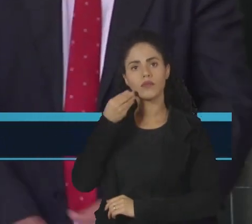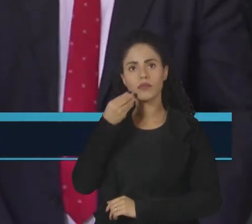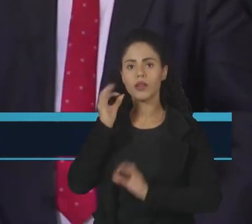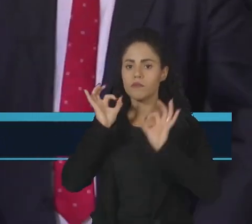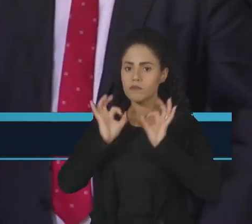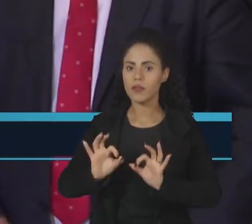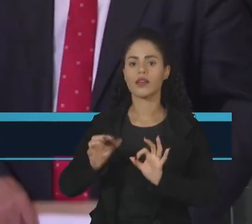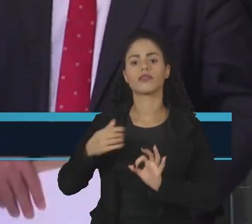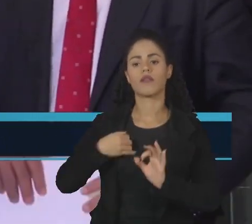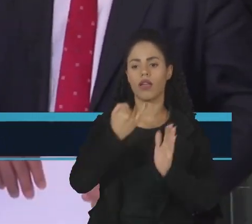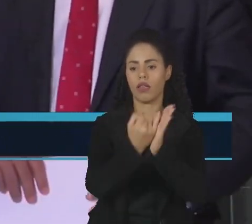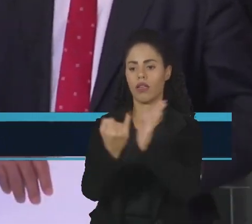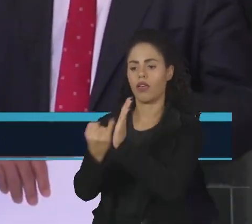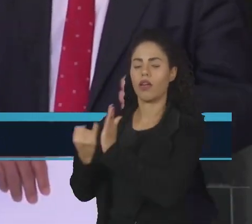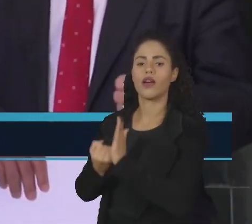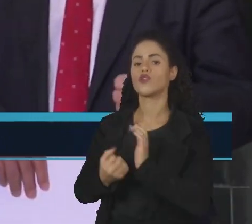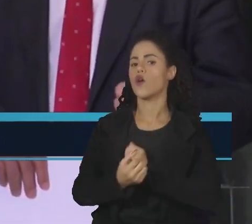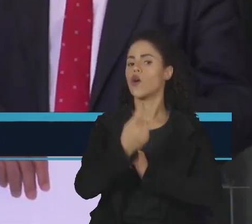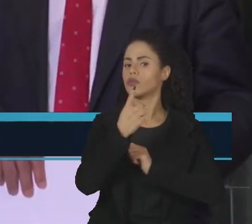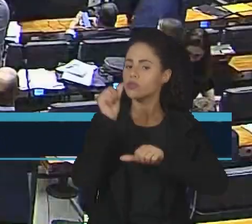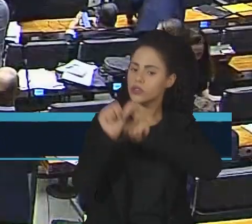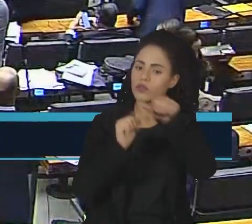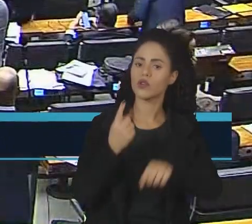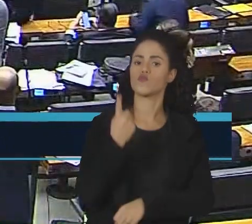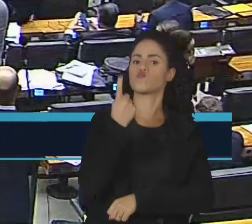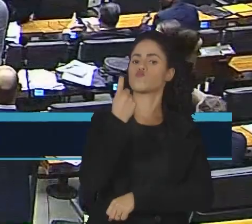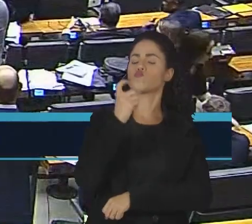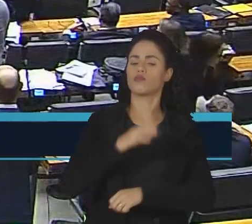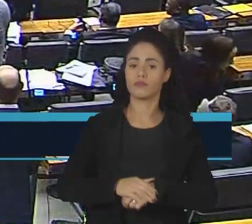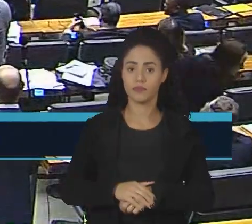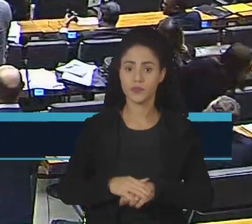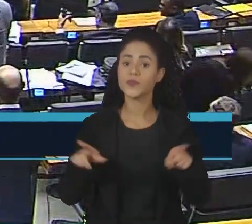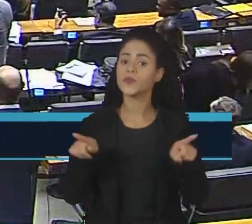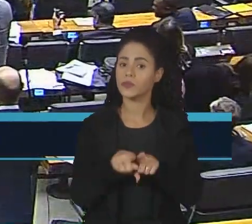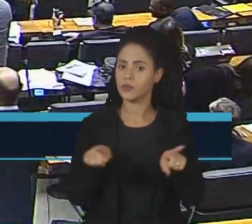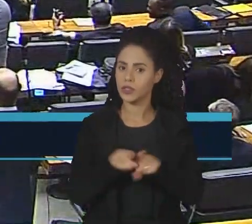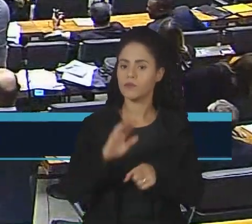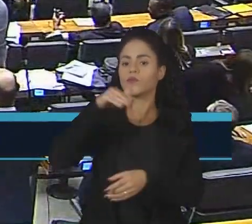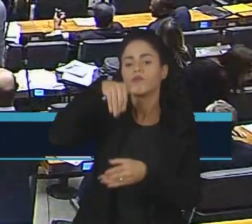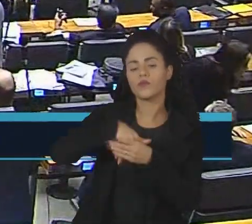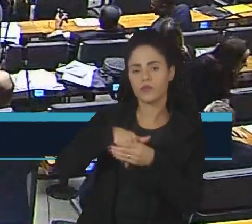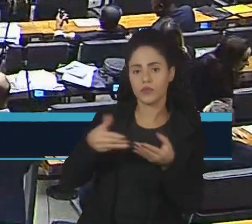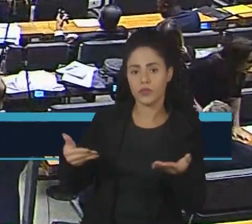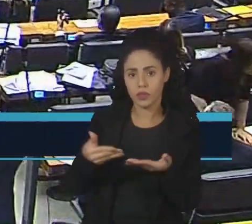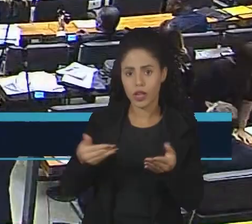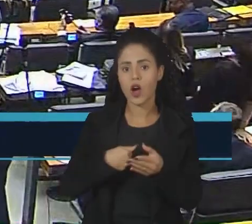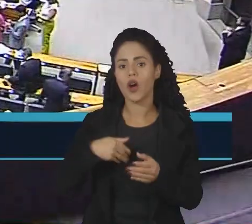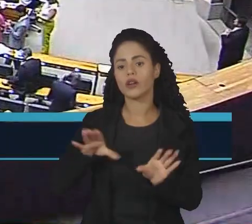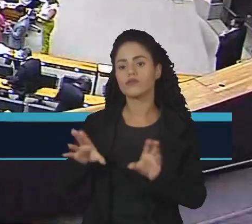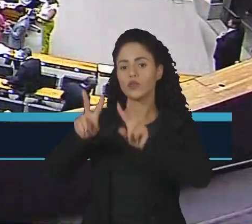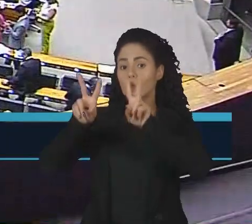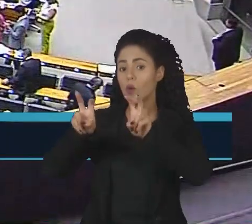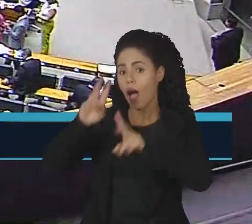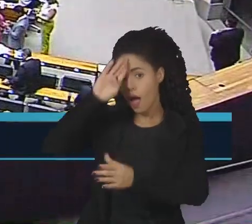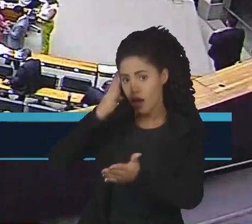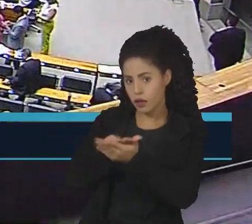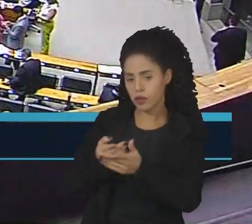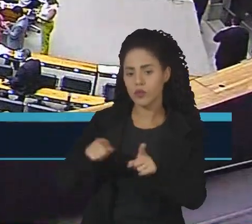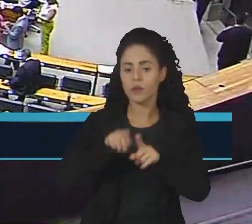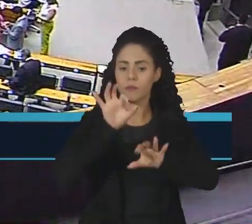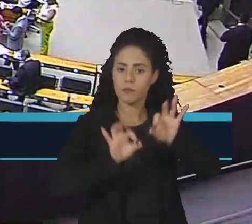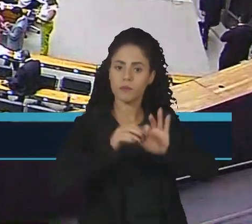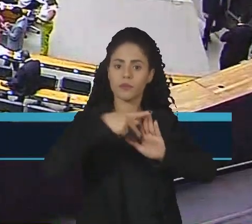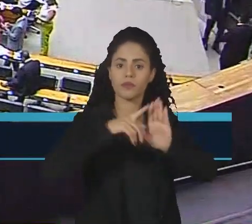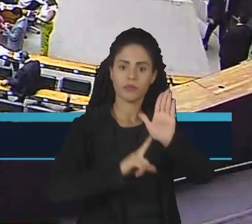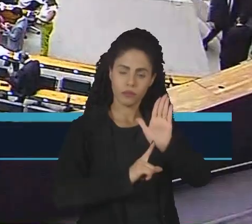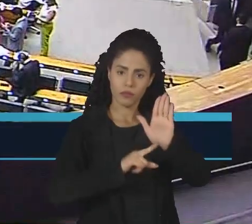balbúrdia tributária que ainda existe no país. Eles também trataram da votação do programa Acredita, o projeto de lei que está na